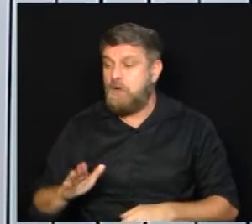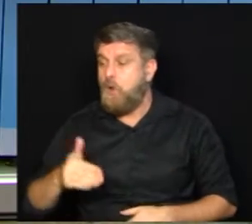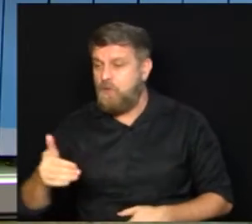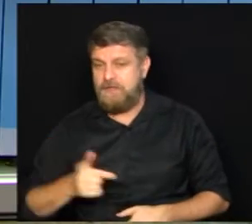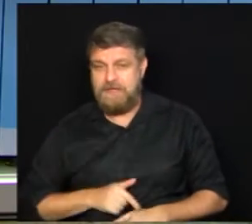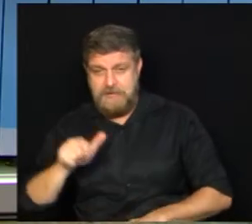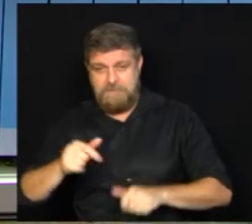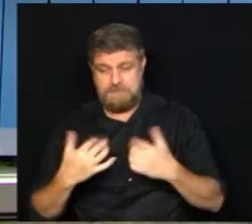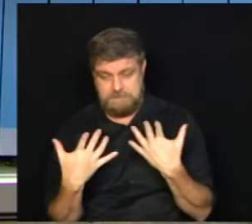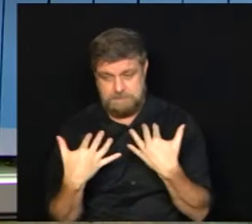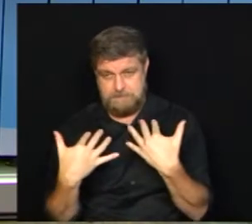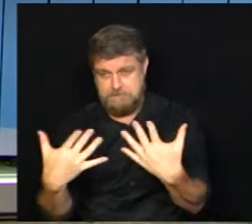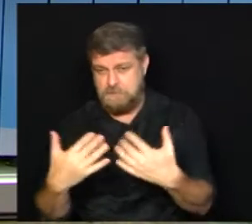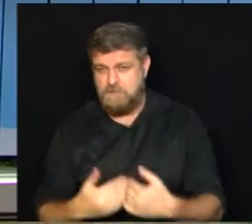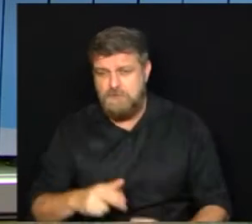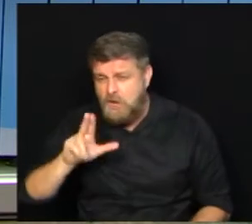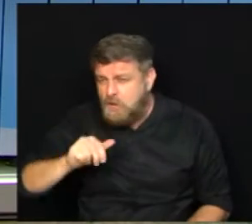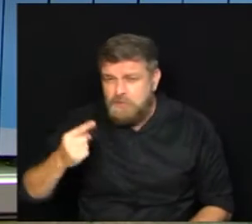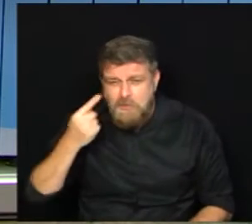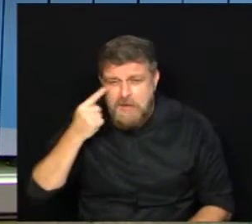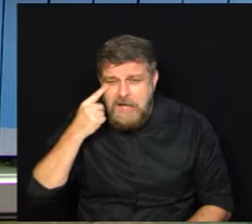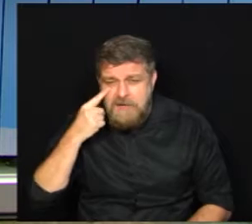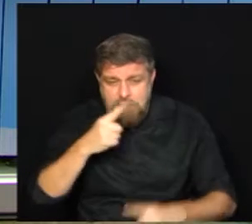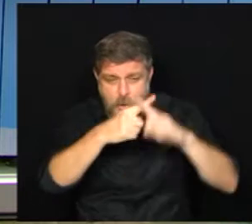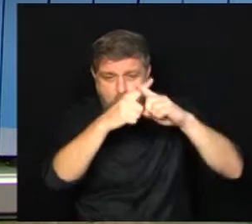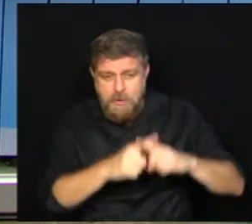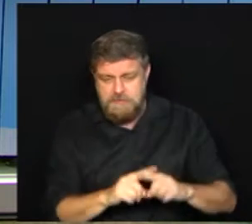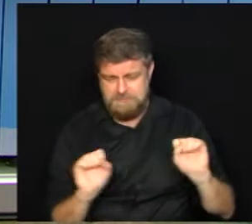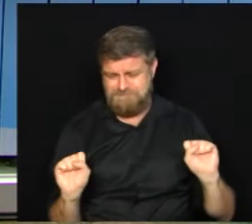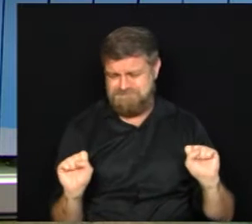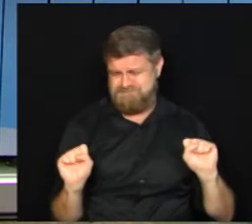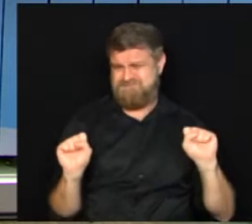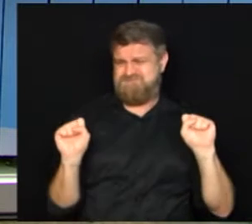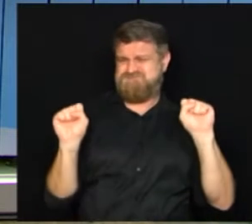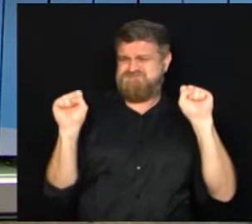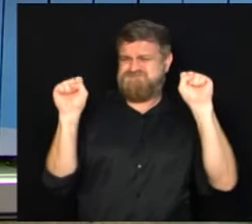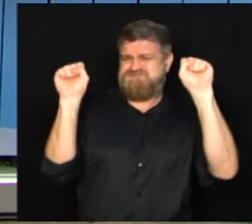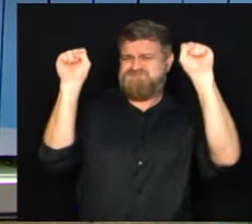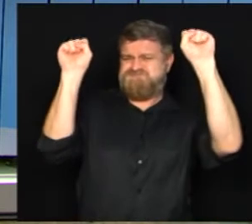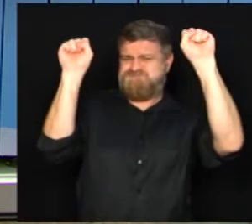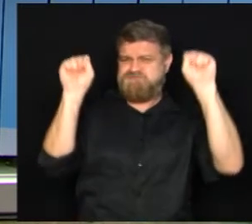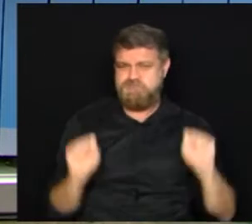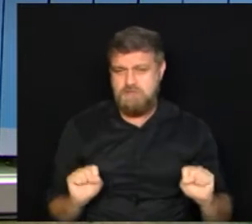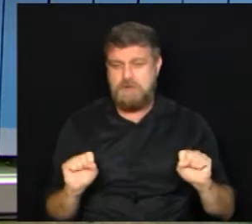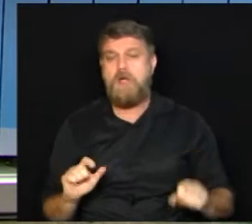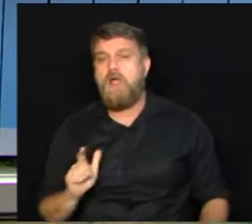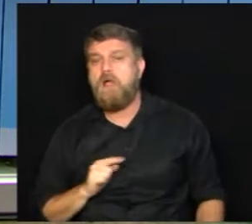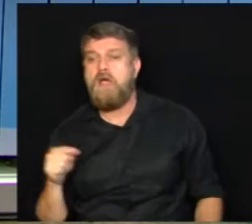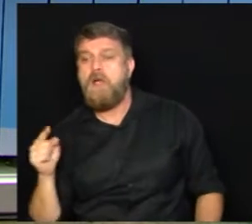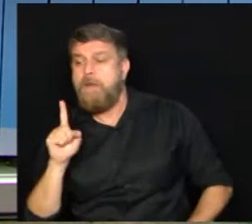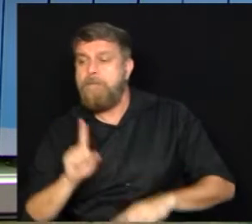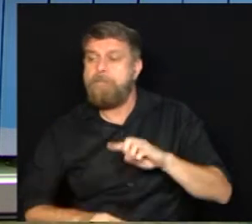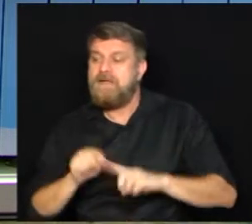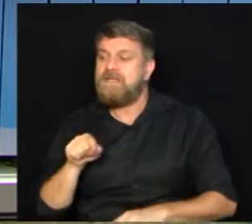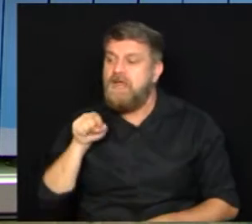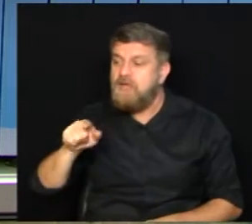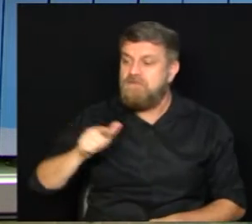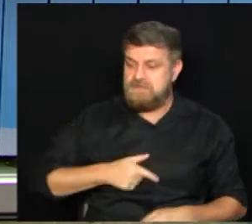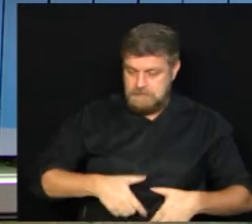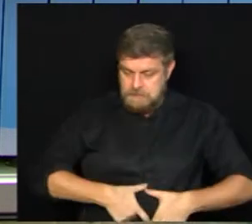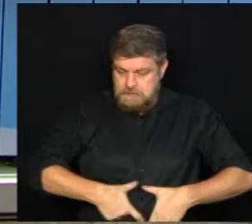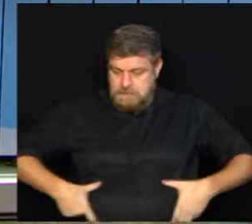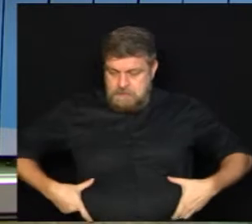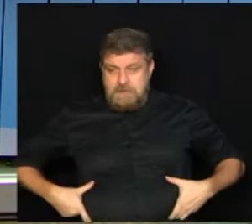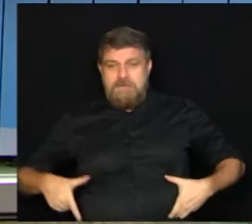nos acompanhando, nunca assistiu uma competição, quais são os equipamentos em uma prova que você coloca de